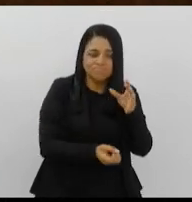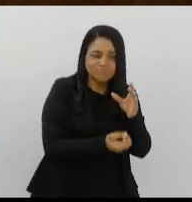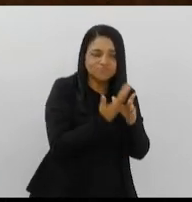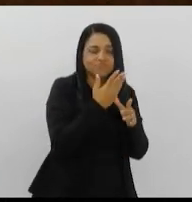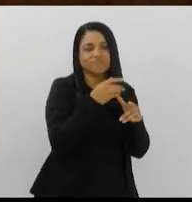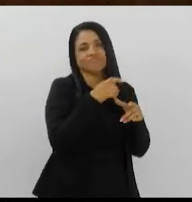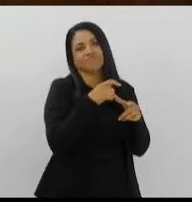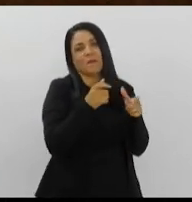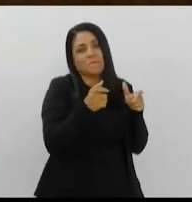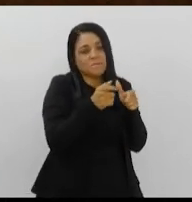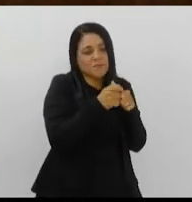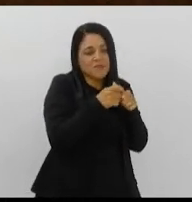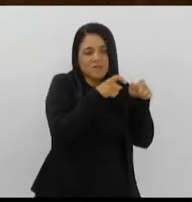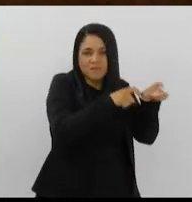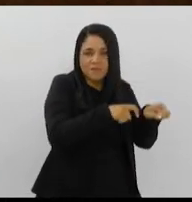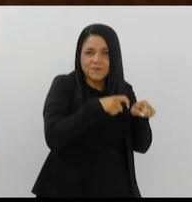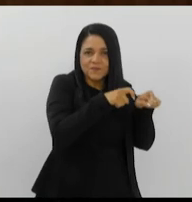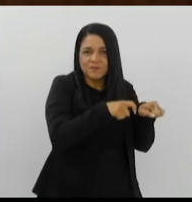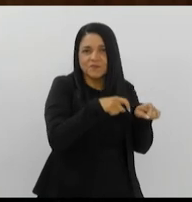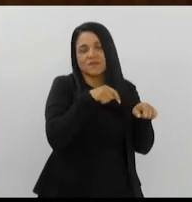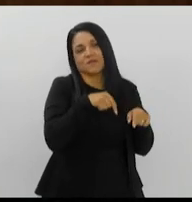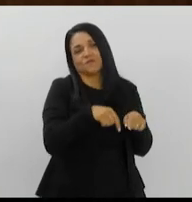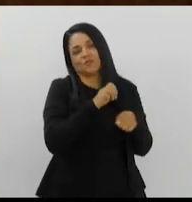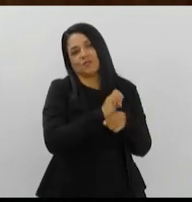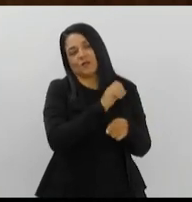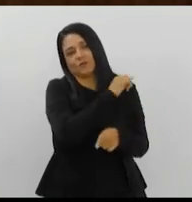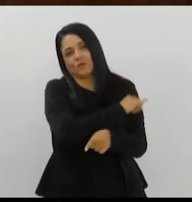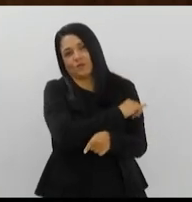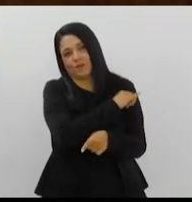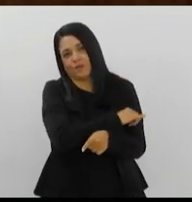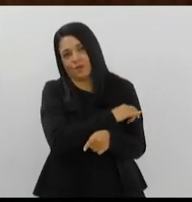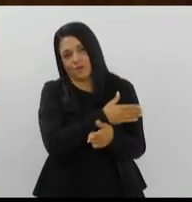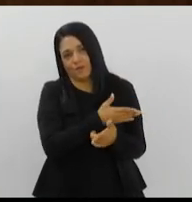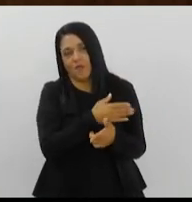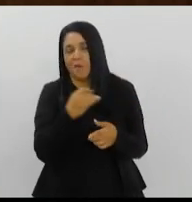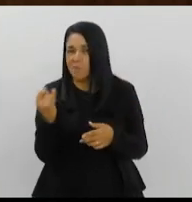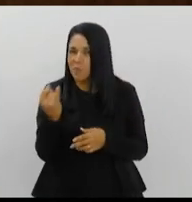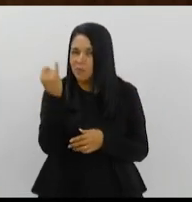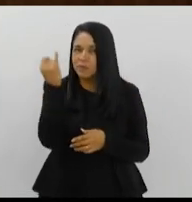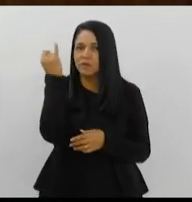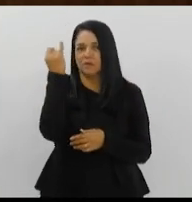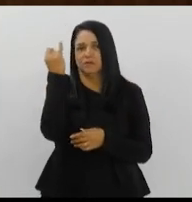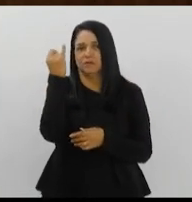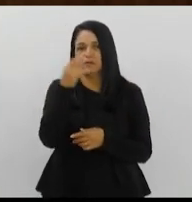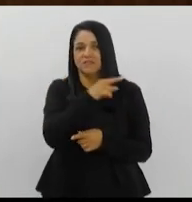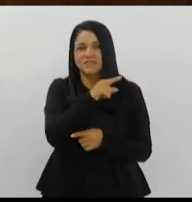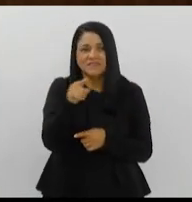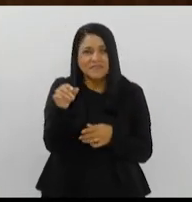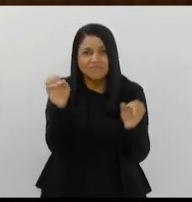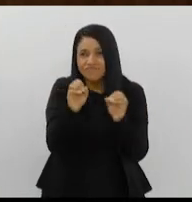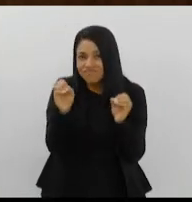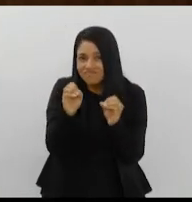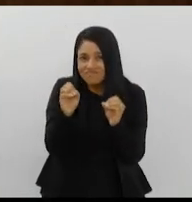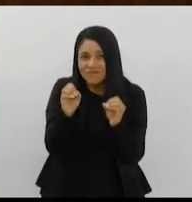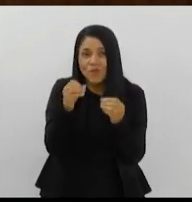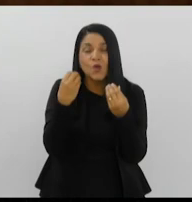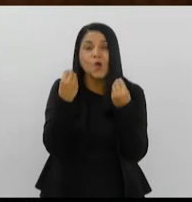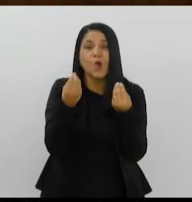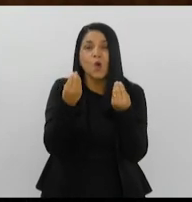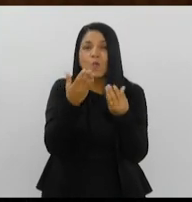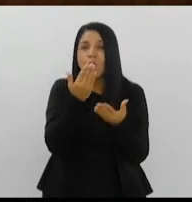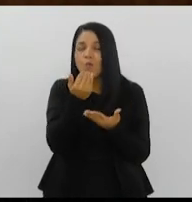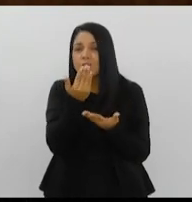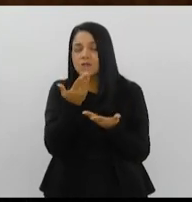do Brasil inteiro, e não é diferente aqui no estado do Rio de Janeiro. Isso é muito importante. Sem vocês, a gente não teria